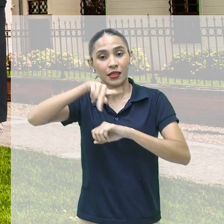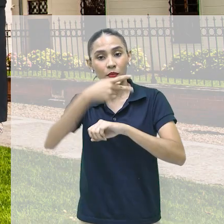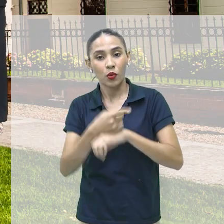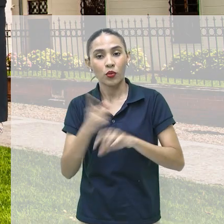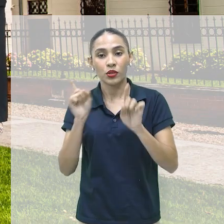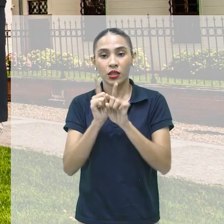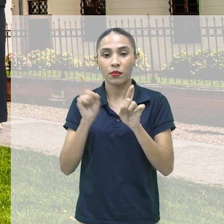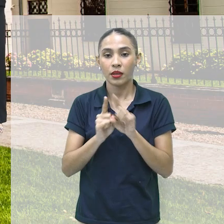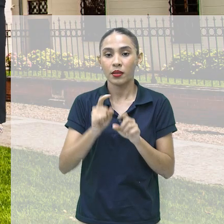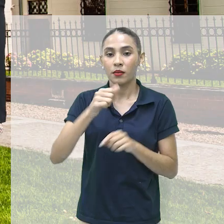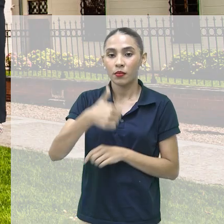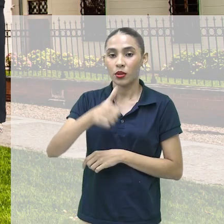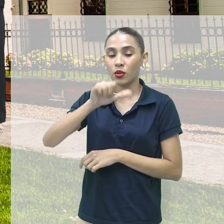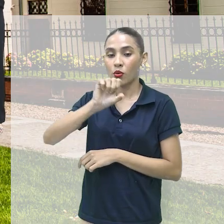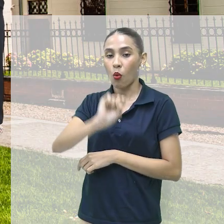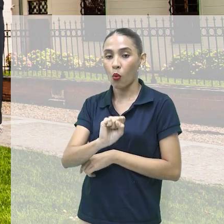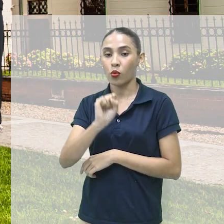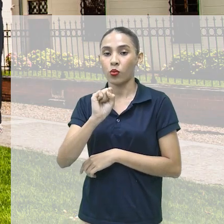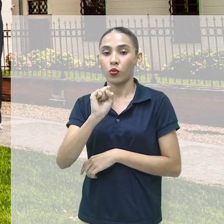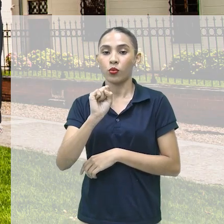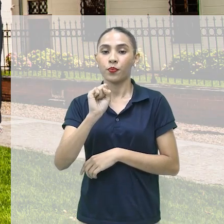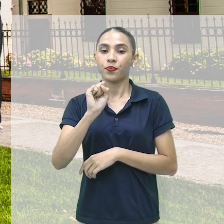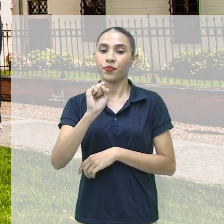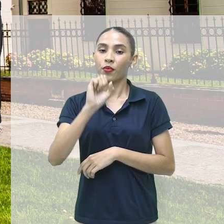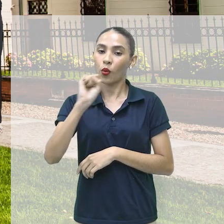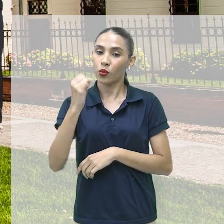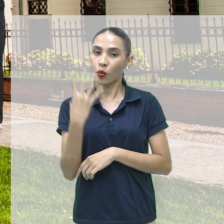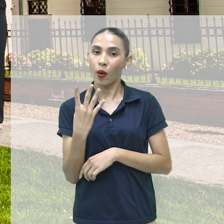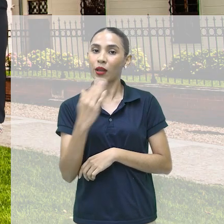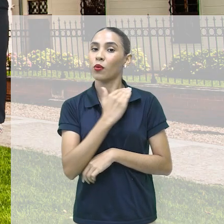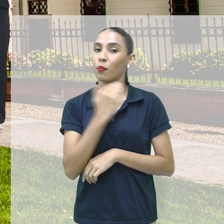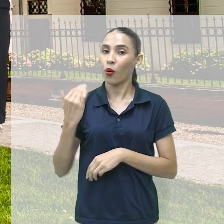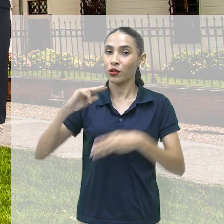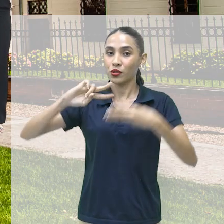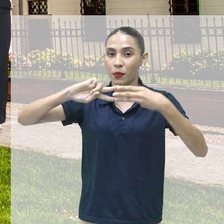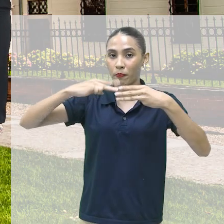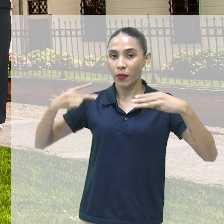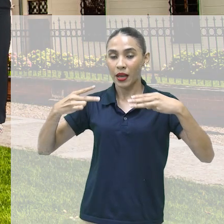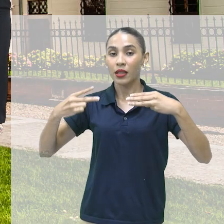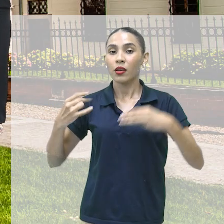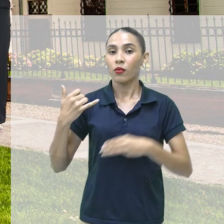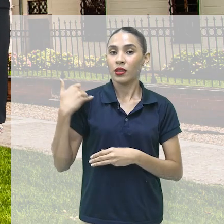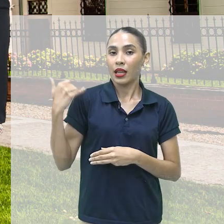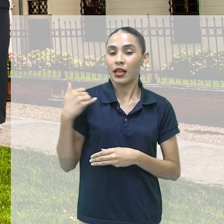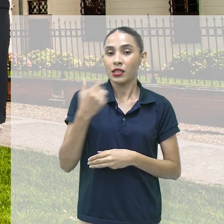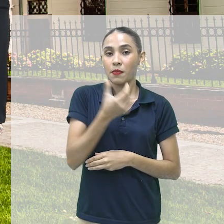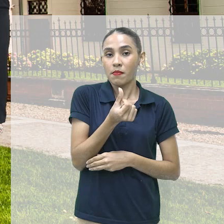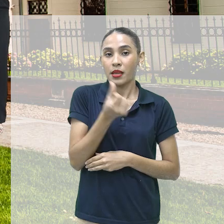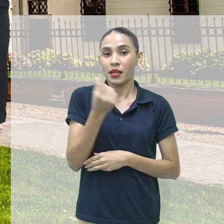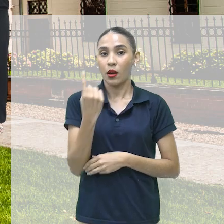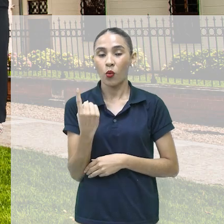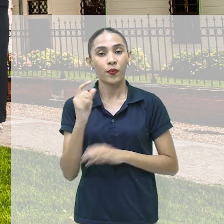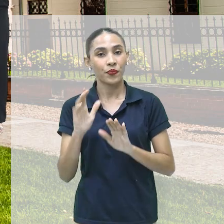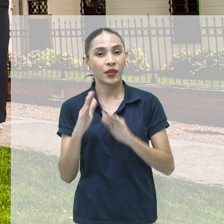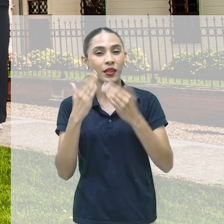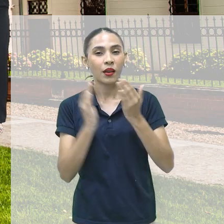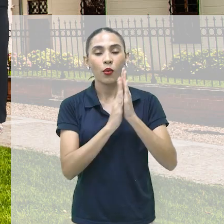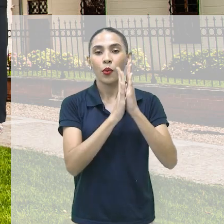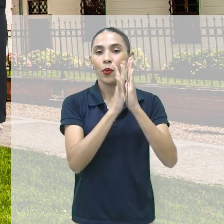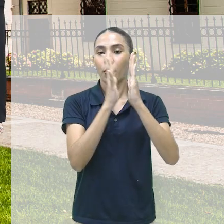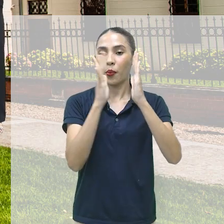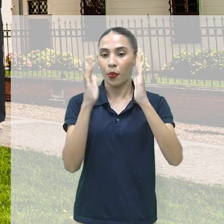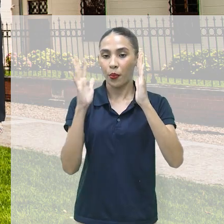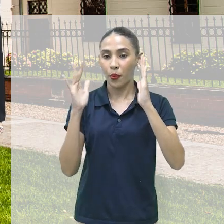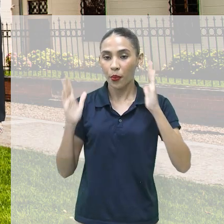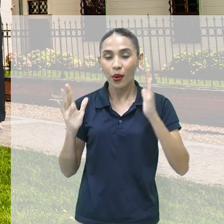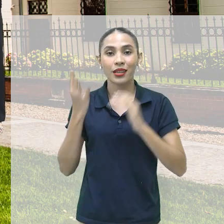em seguida, né? Em 1884, a morte de Mendel com seus 61 anos. Né? Então, todos